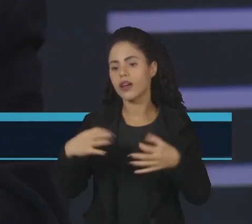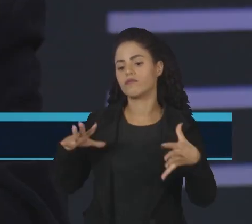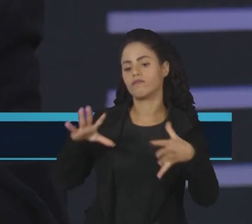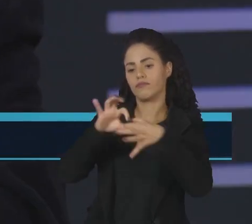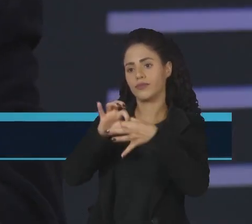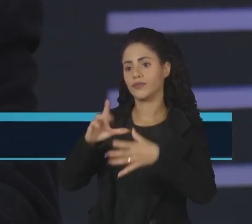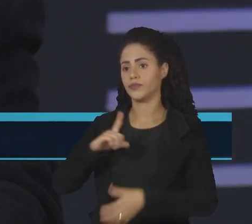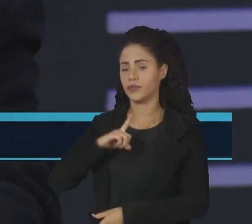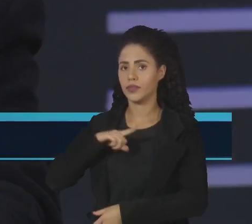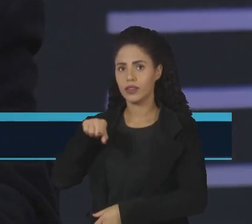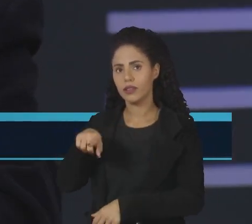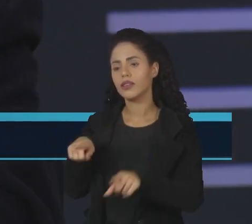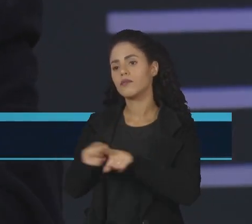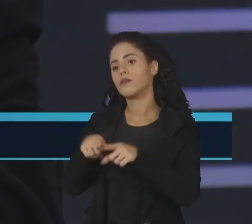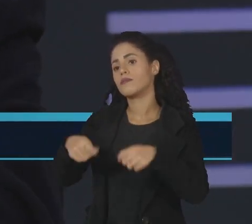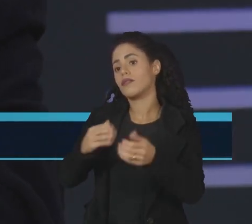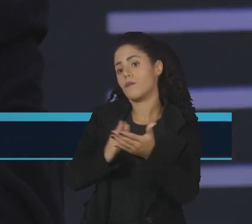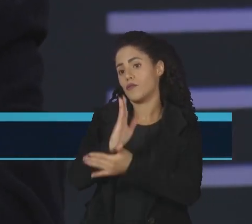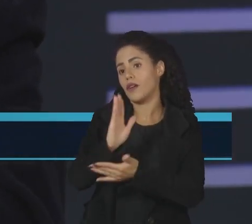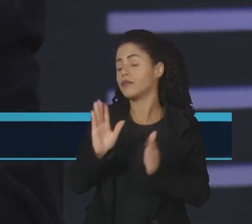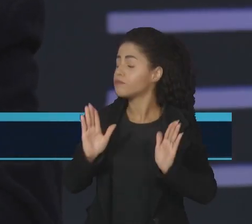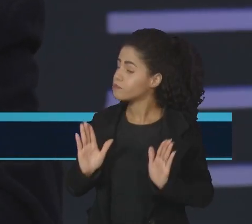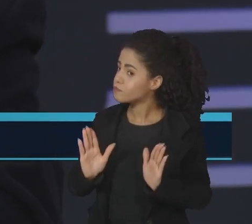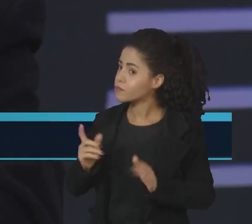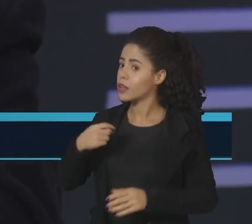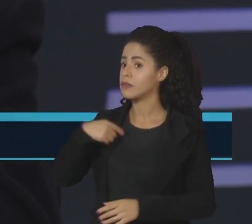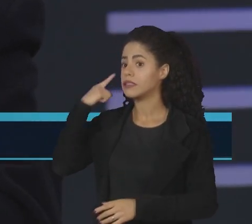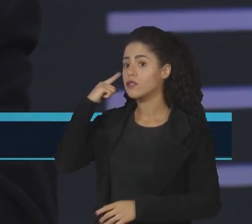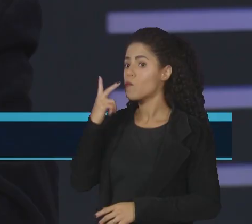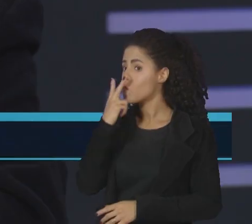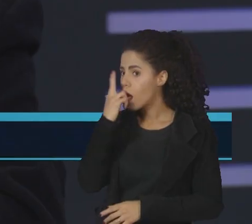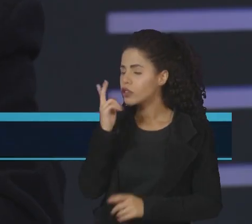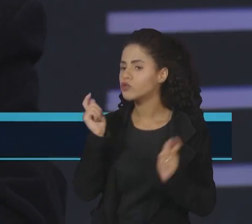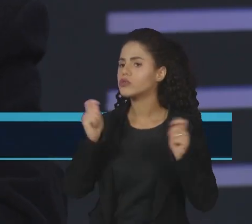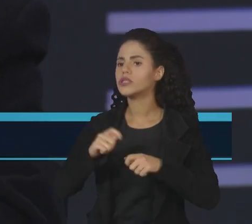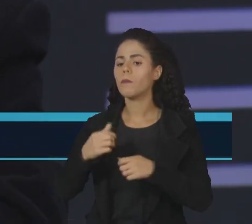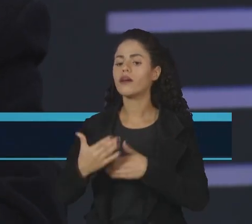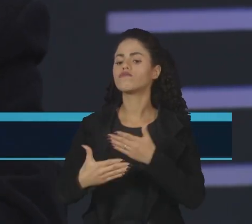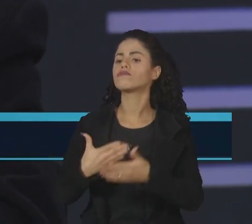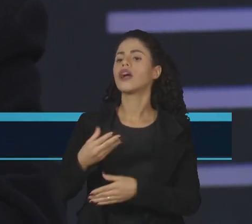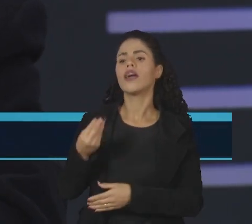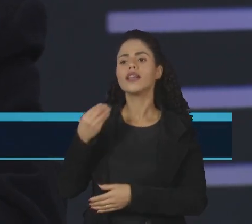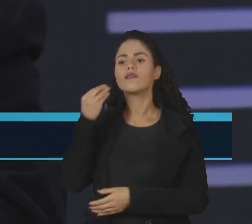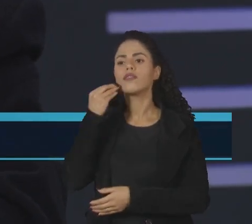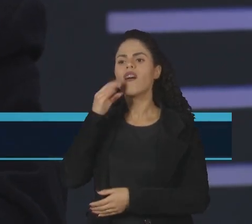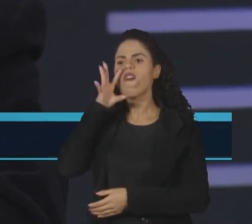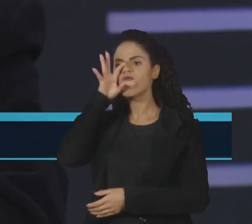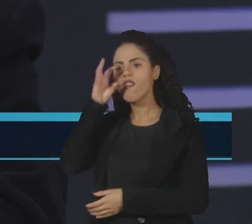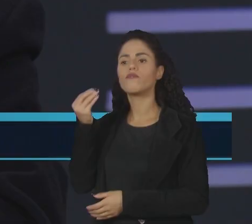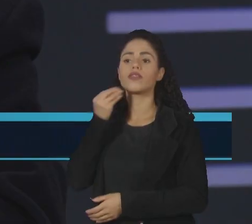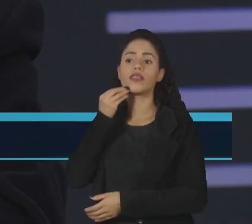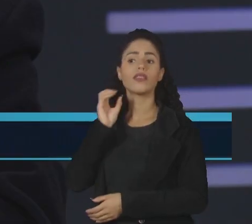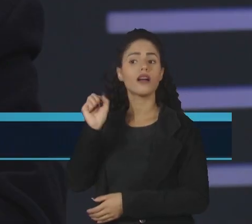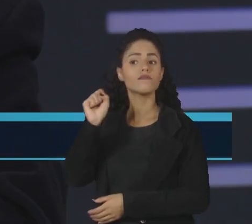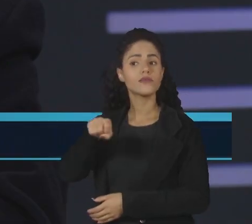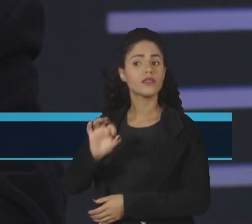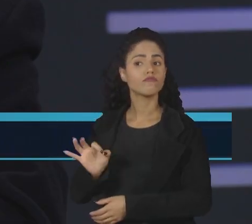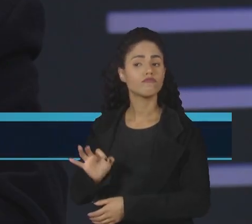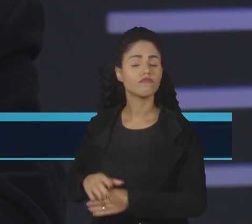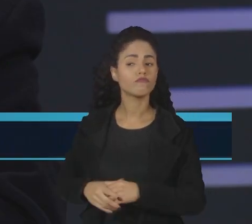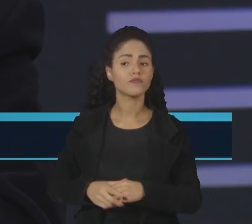claro que é, e precisa ser aprovada. Mas eu acho que eles podem esticar a corda até o fim, sim. A sua pergunta inicial.